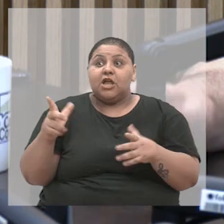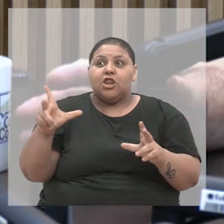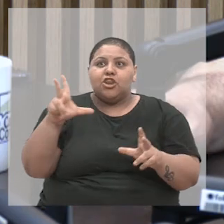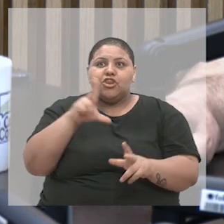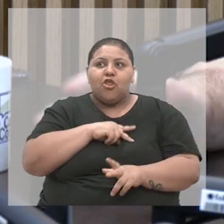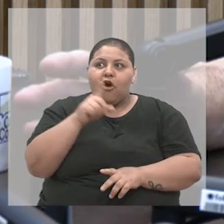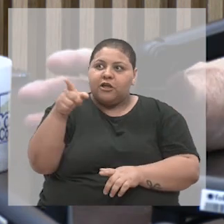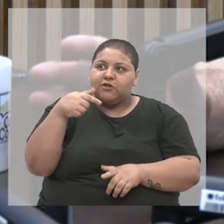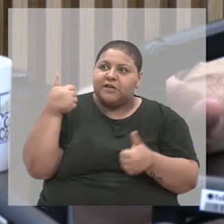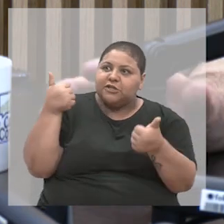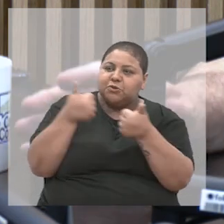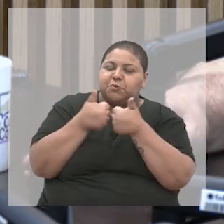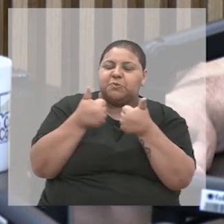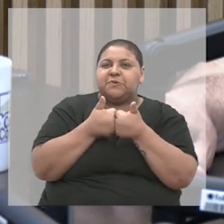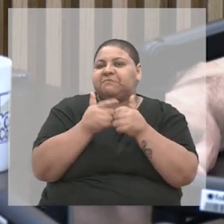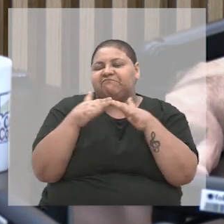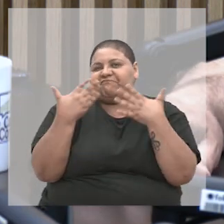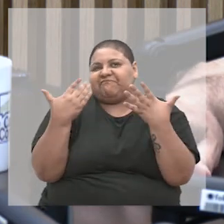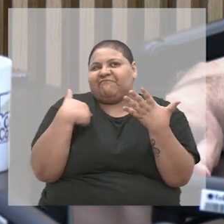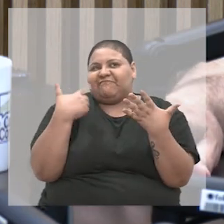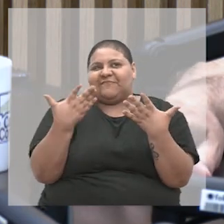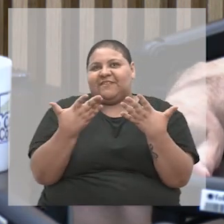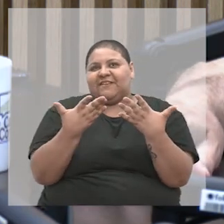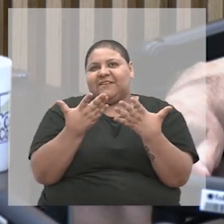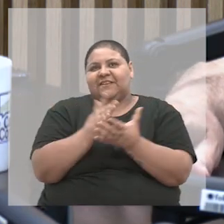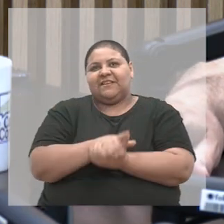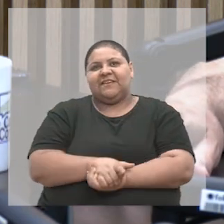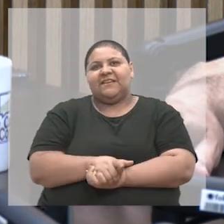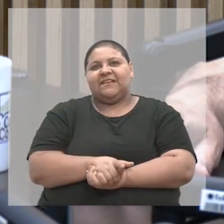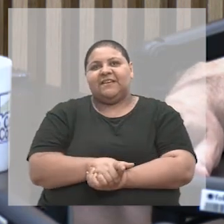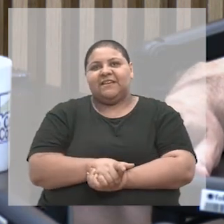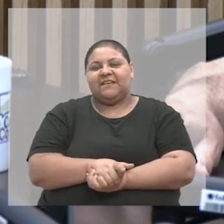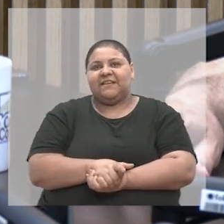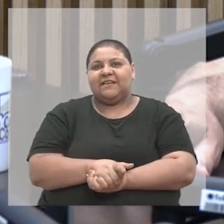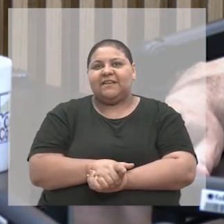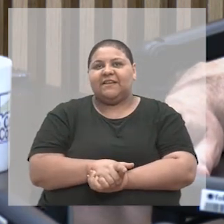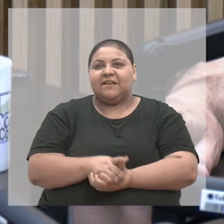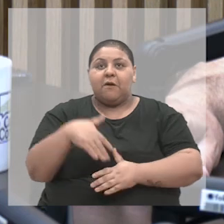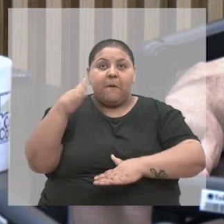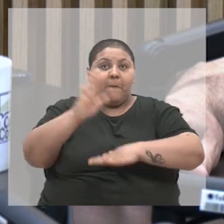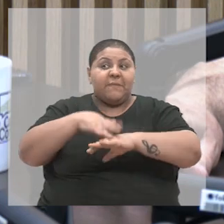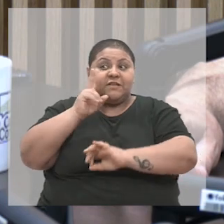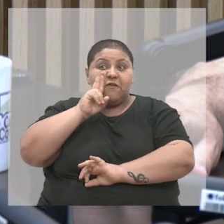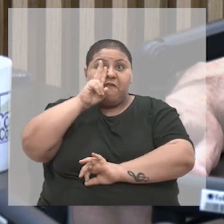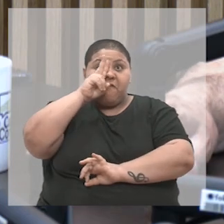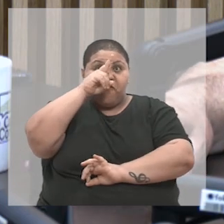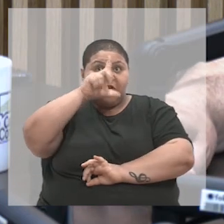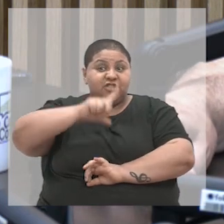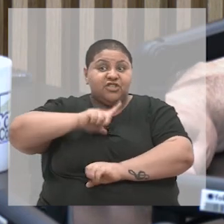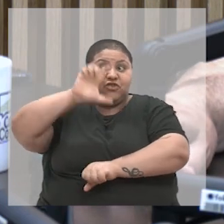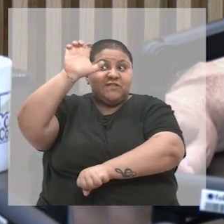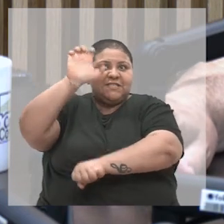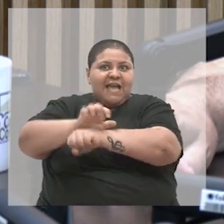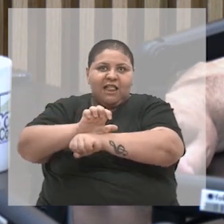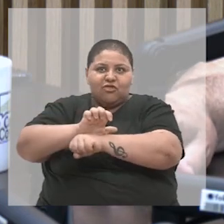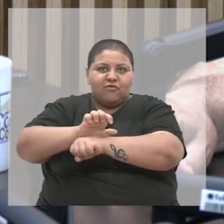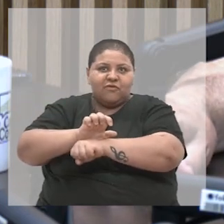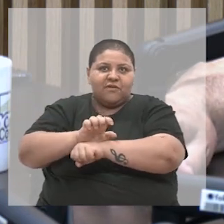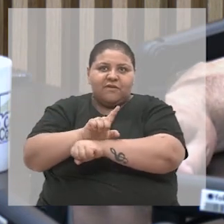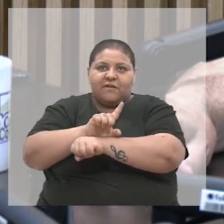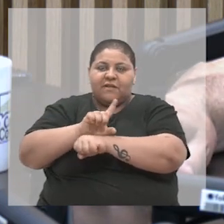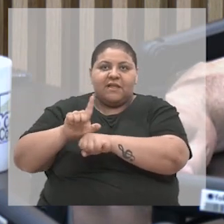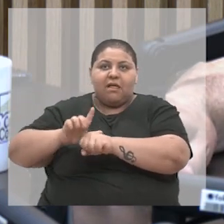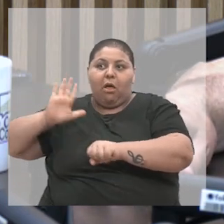eu infelizmente, eu era um dos mais fortes que tinha no estado. Não era um arremesso, era uma